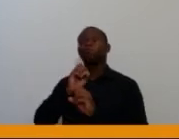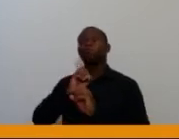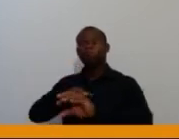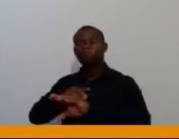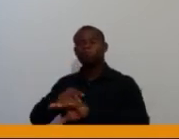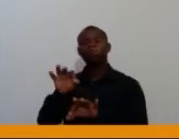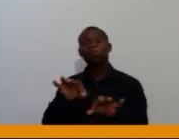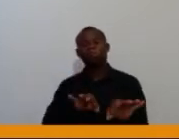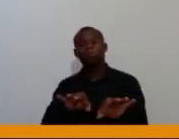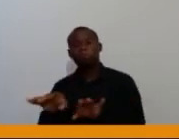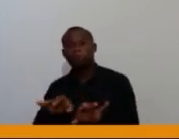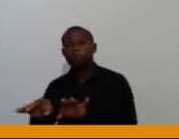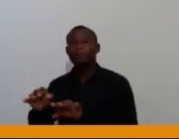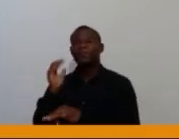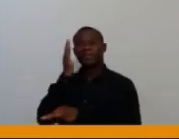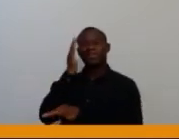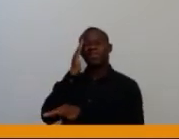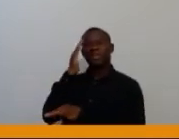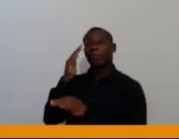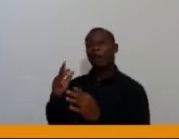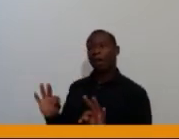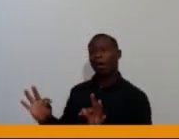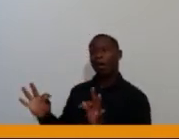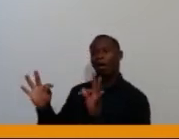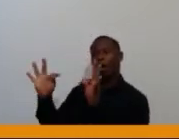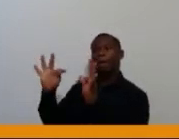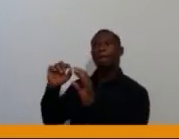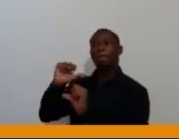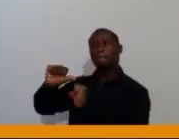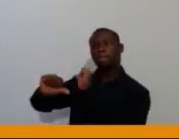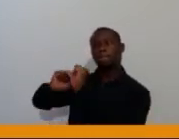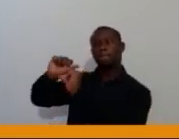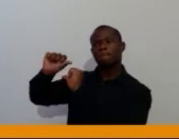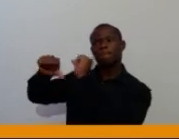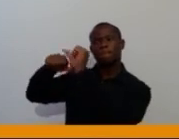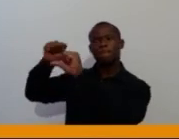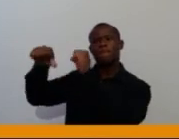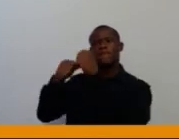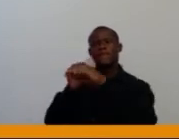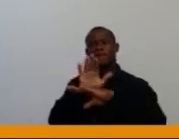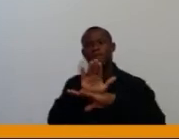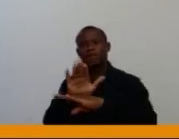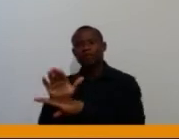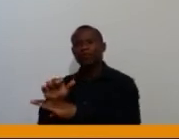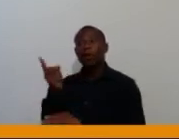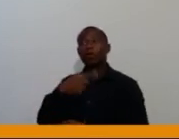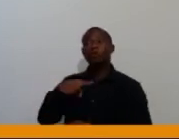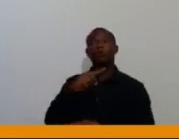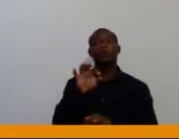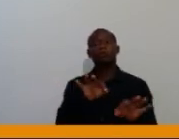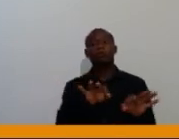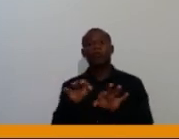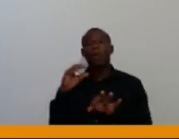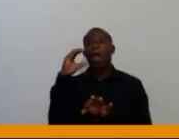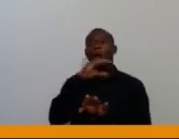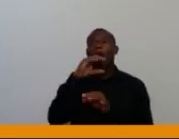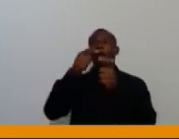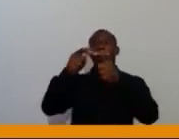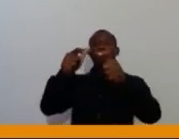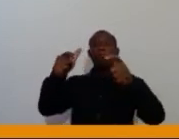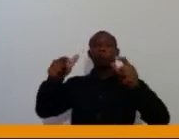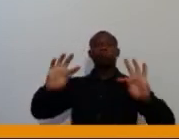que não tinha sido ainda desenvolvido, foi desenvolvido, e isso vai apressar movimentos de ampliação de usos de